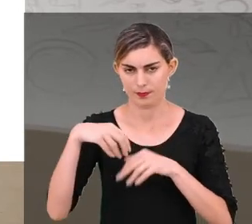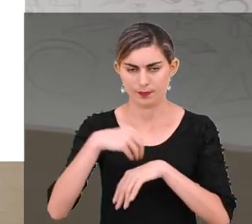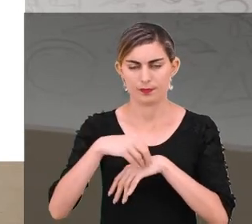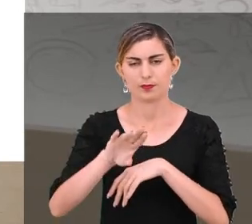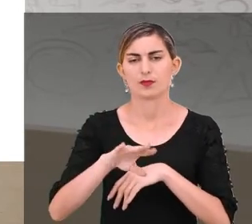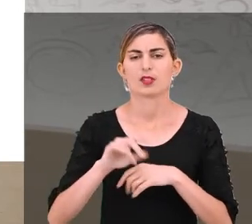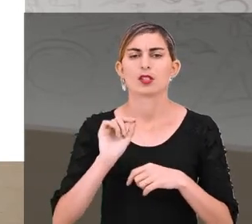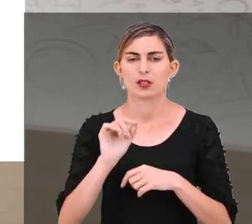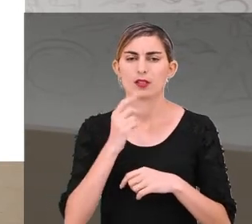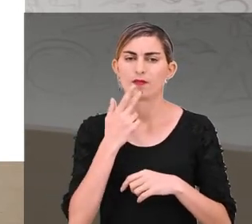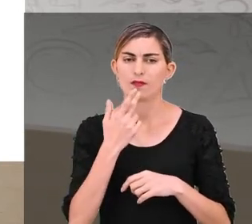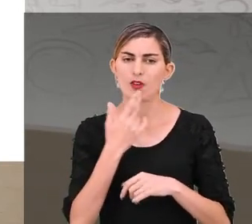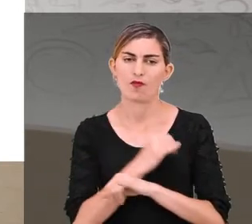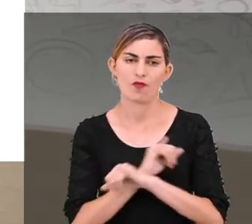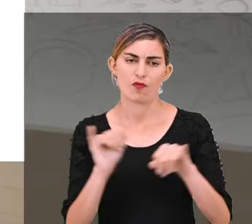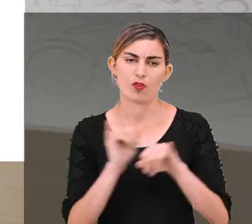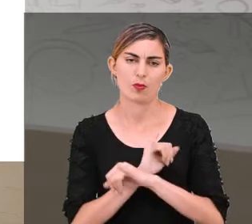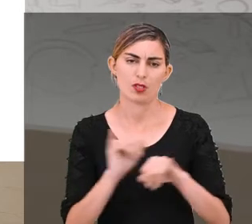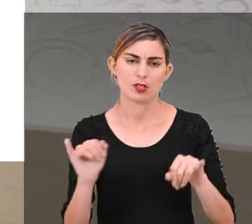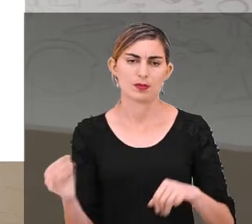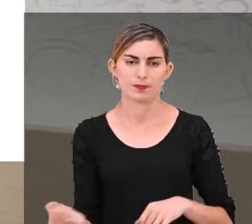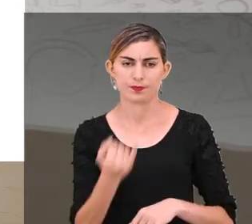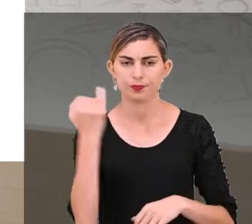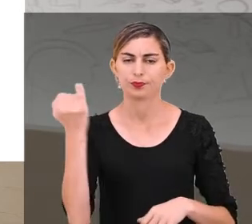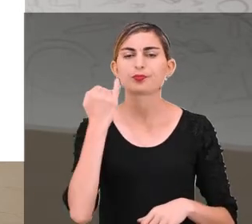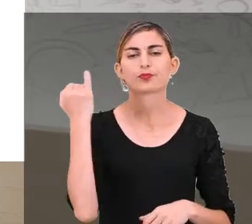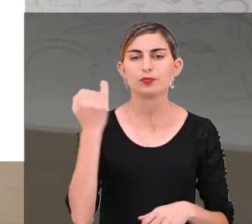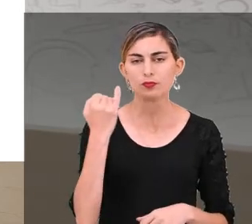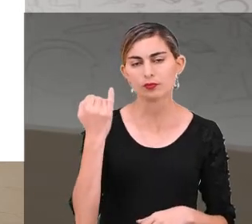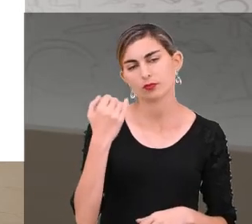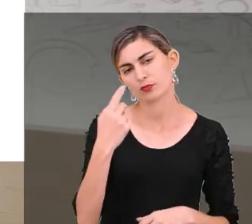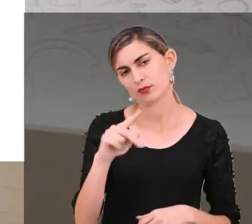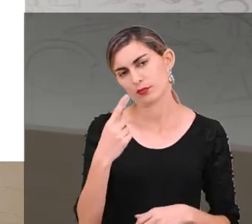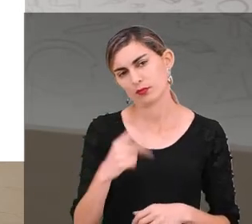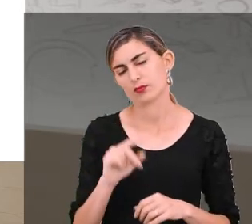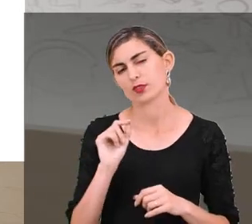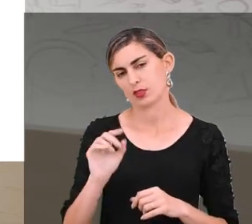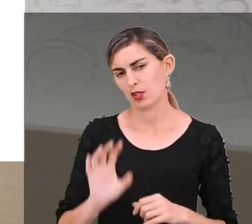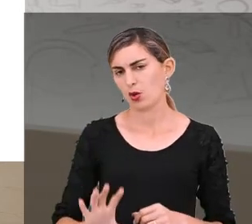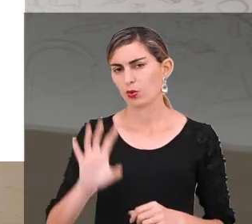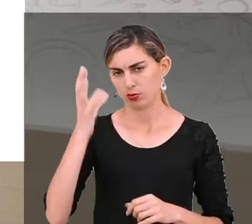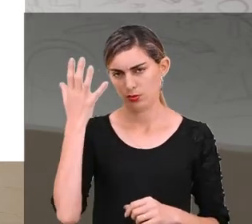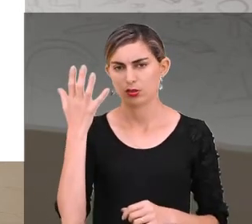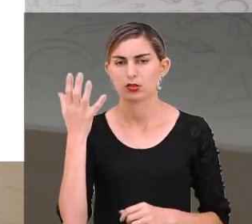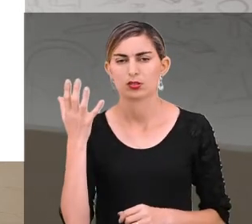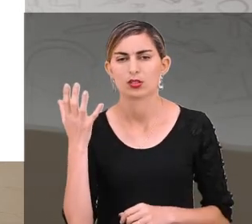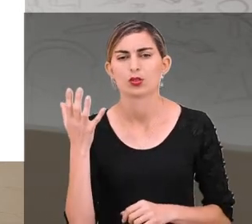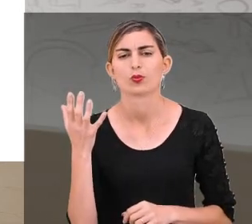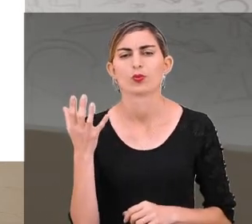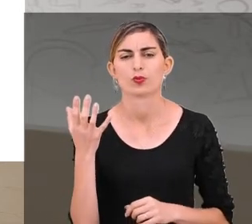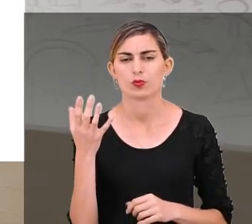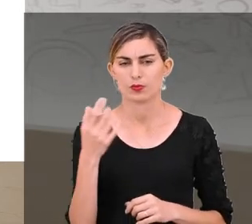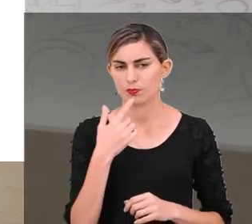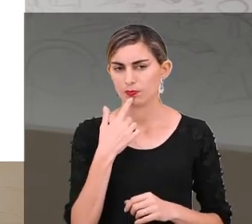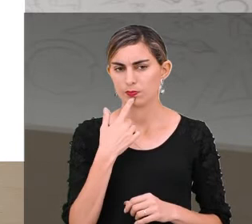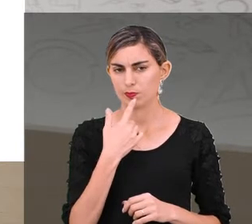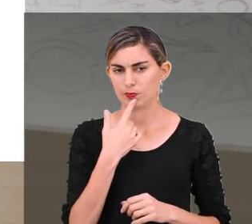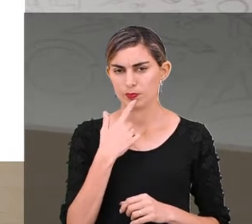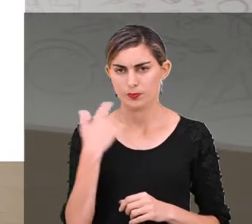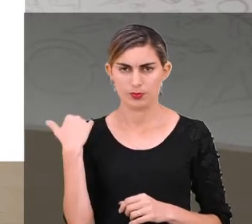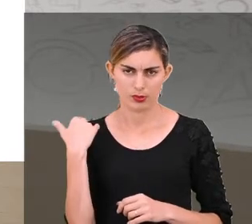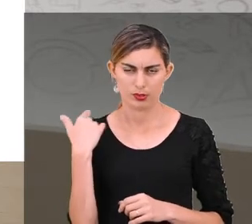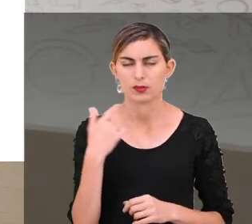aqui uma informação importantíssima, né, que aconteceu